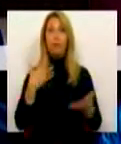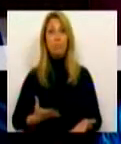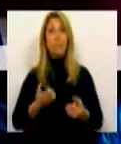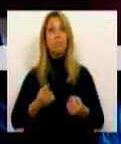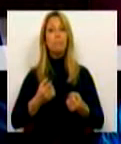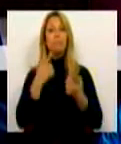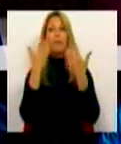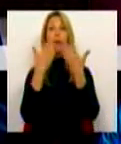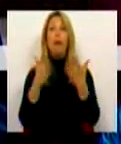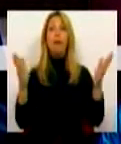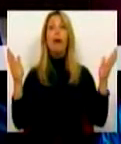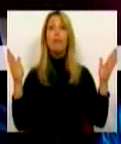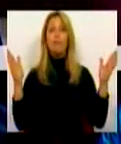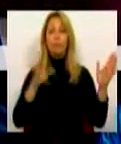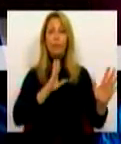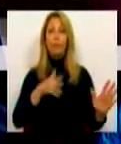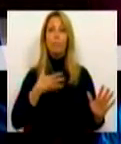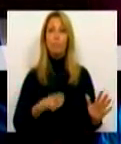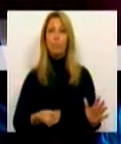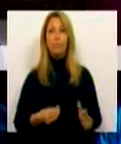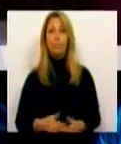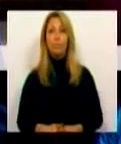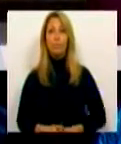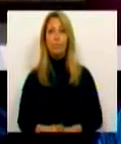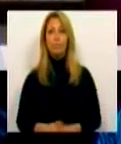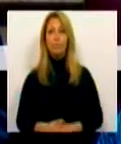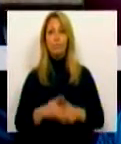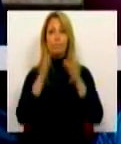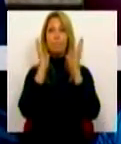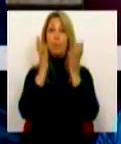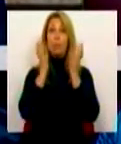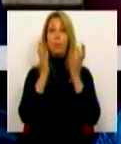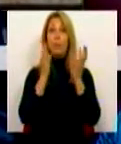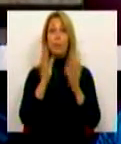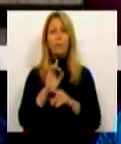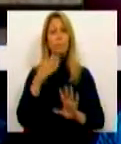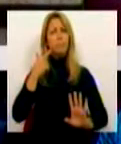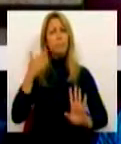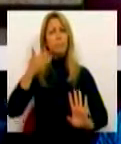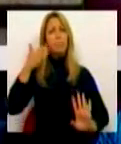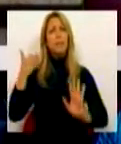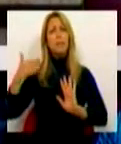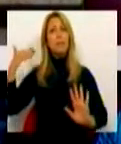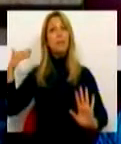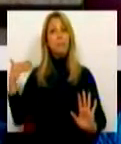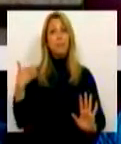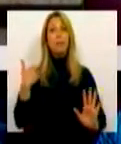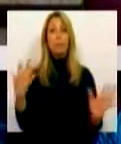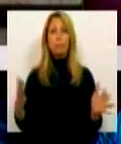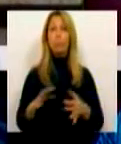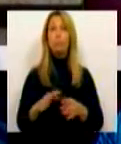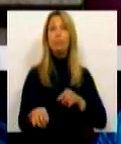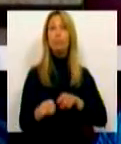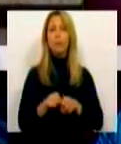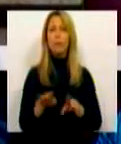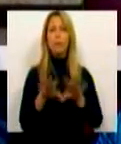e de abertura ao mundo. Mário Soares abraçou desde cedo a política como